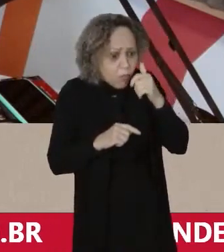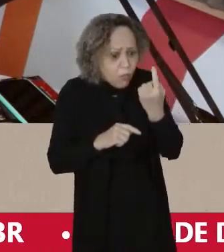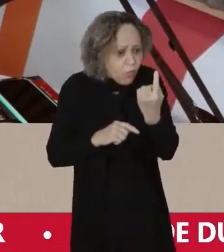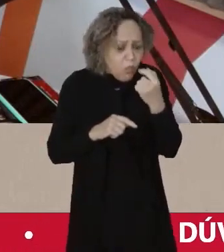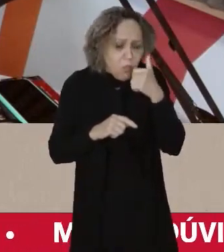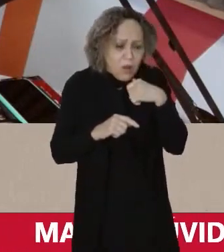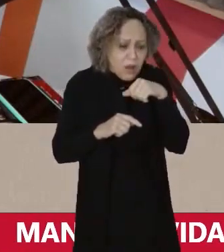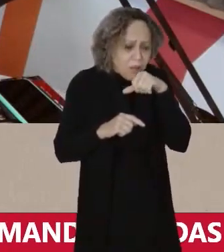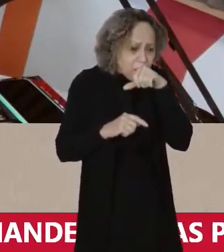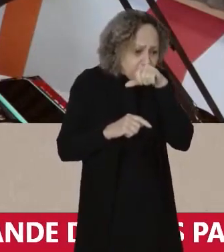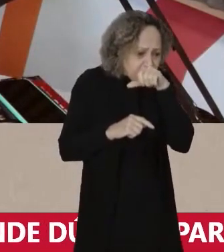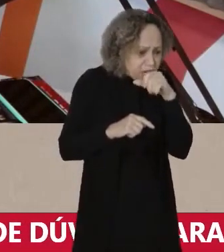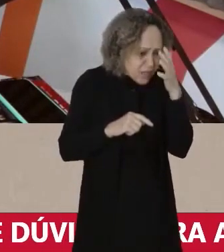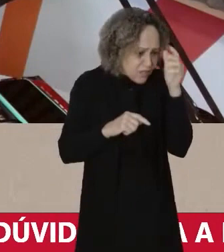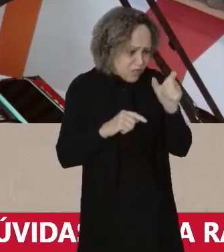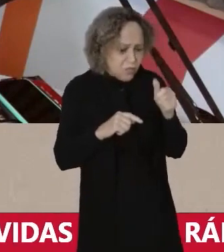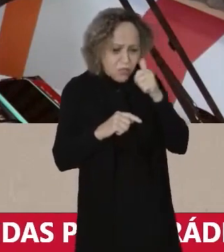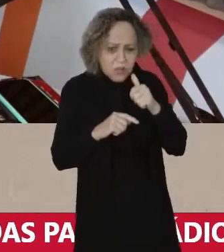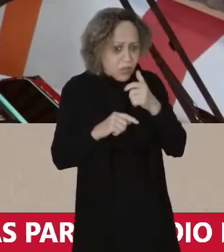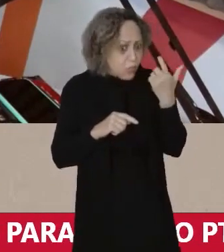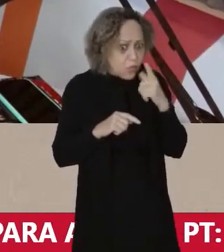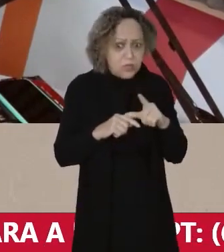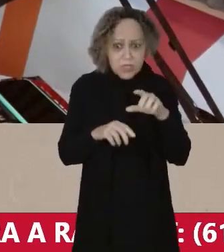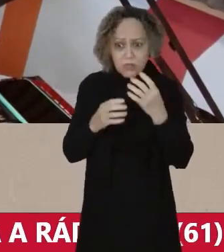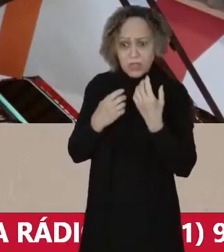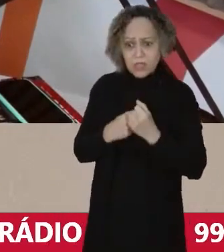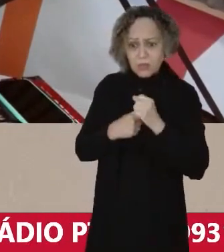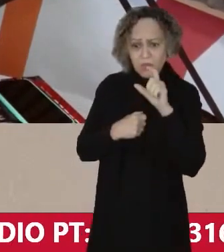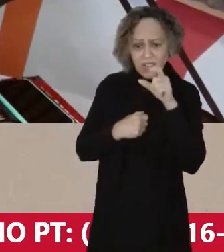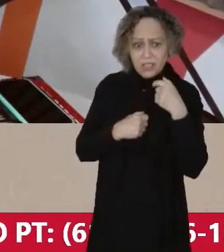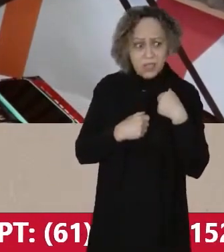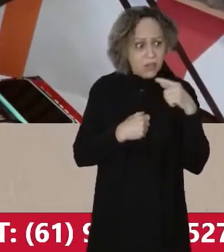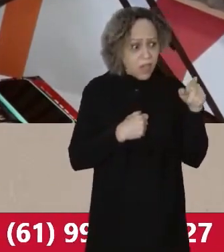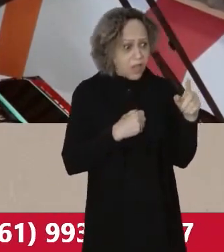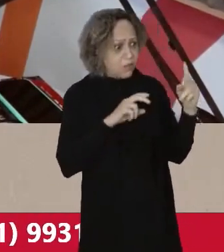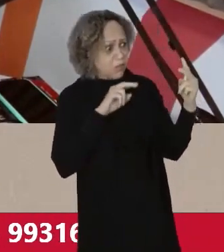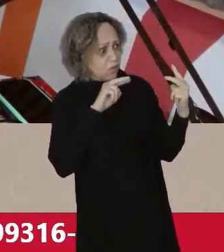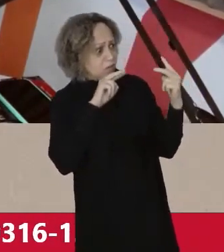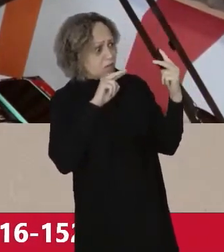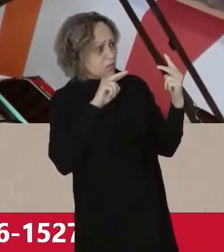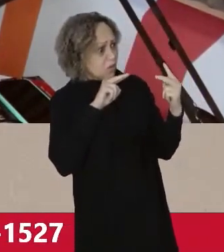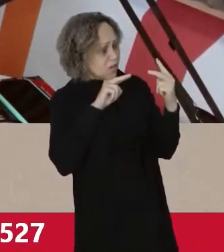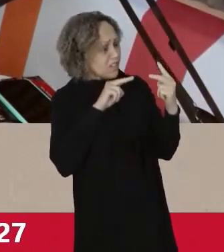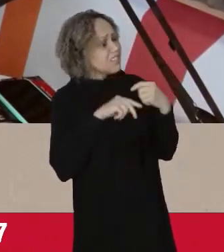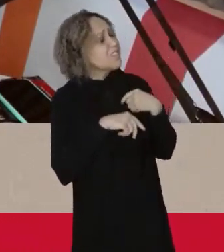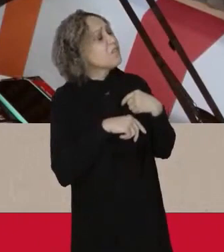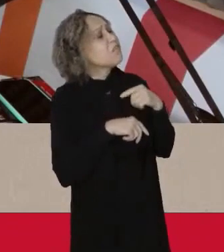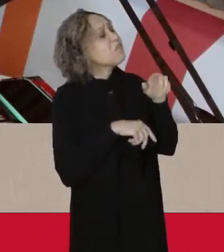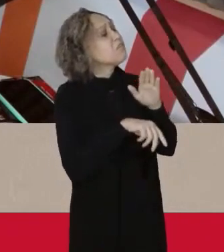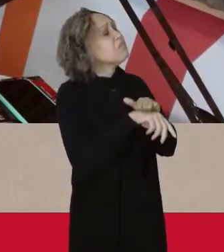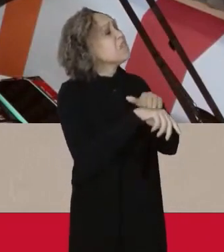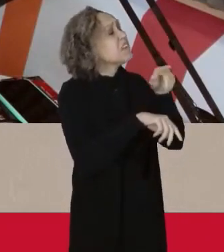veio chorando, ela ficou me olhando, e eu falei assim, senhora, a senhora pediu,